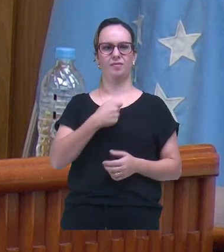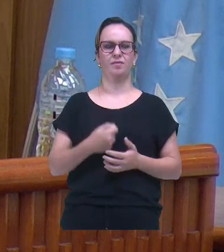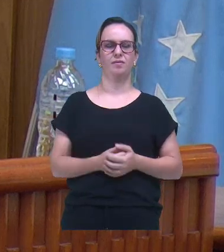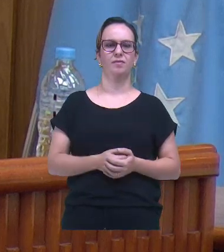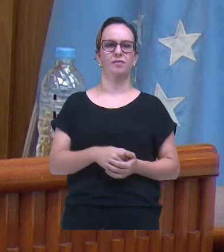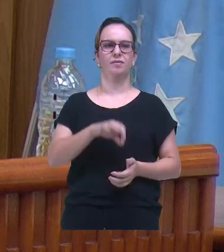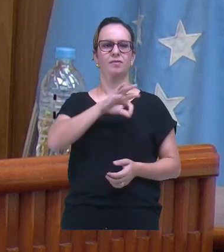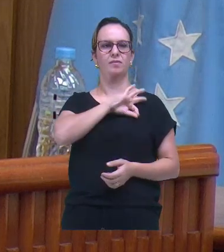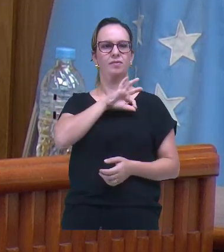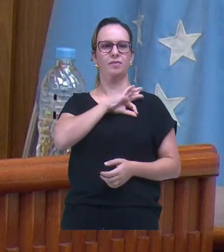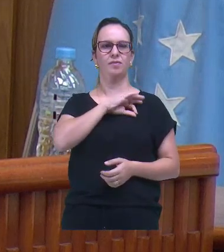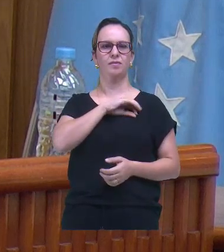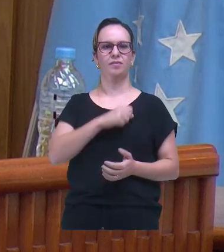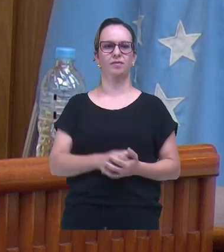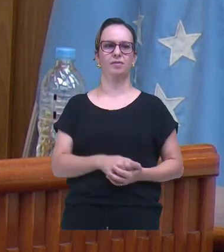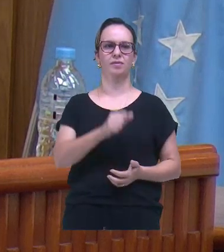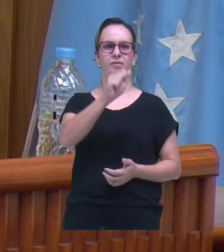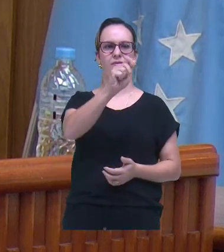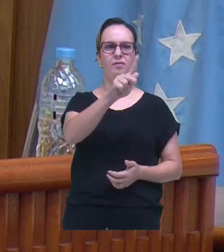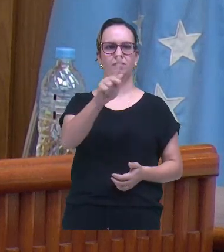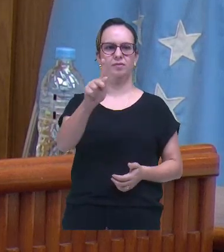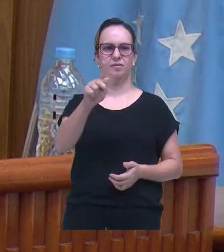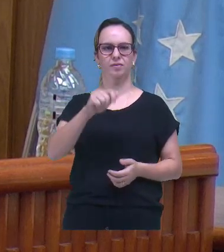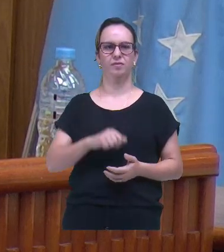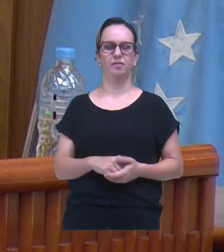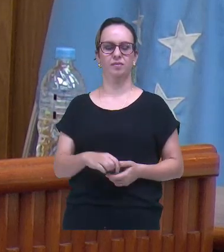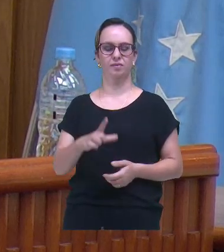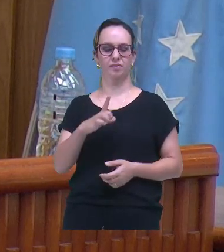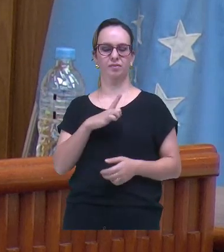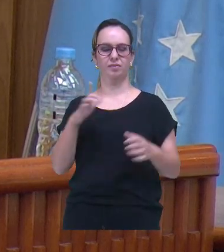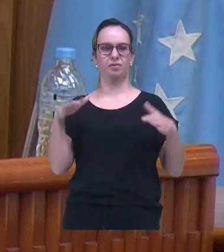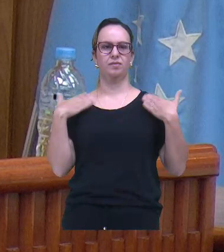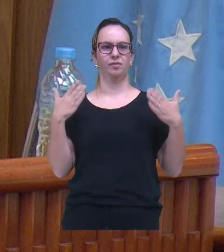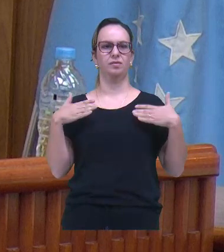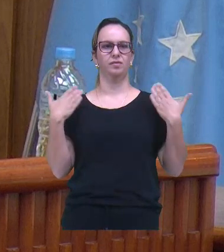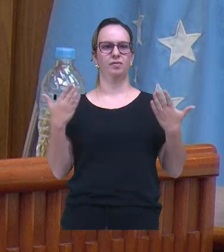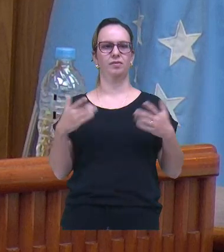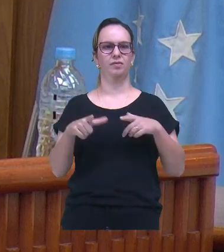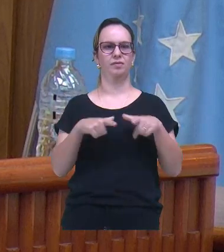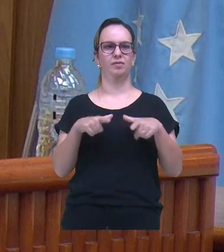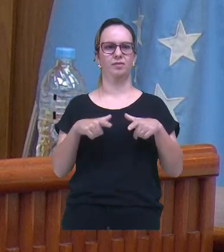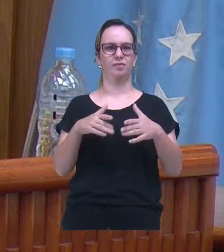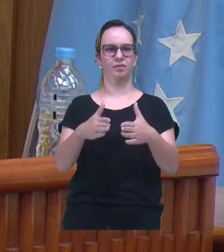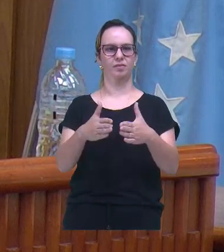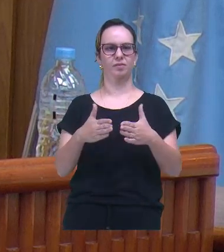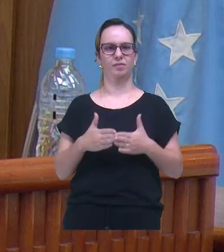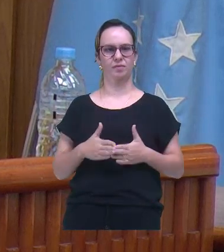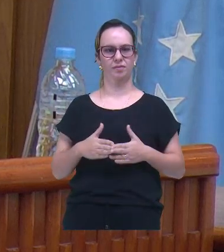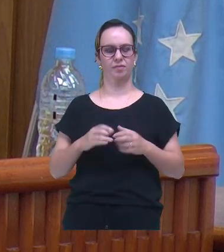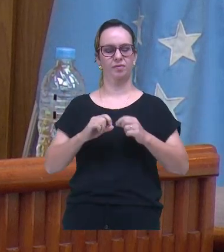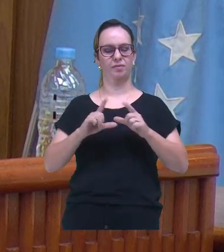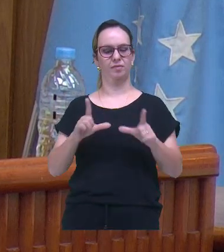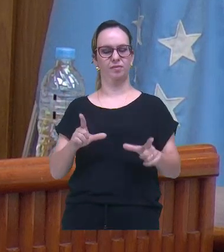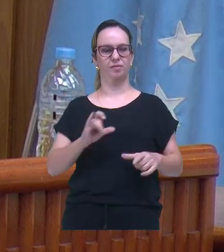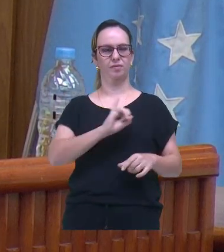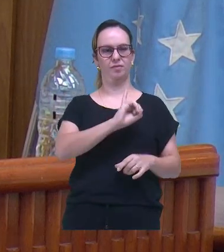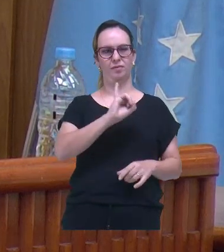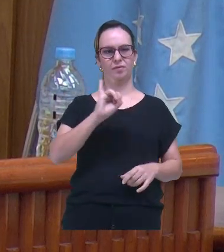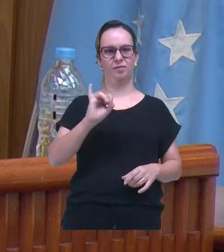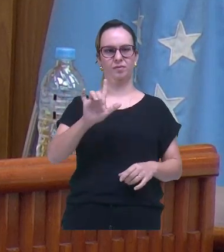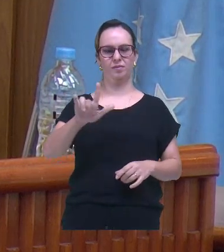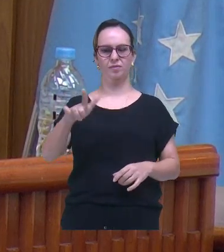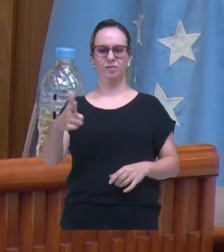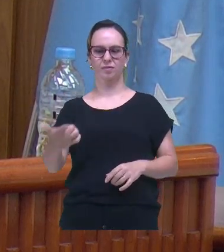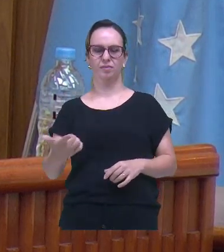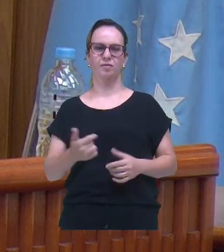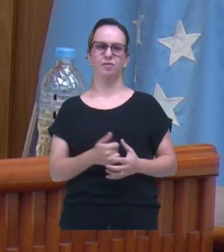o prazer de trabalhar. Em nome de quem peço licença para cumprimentar as demais